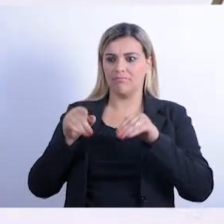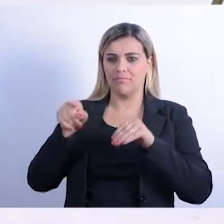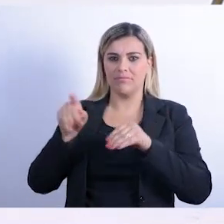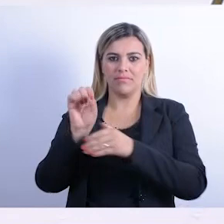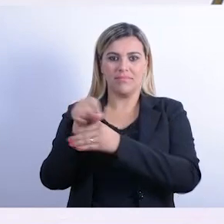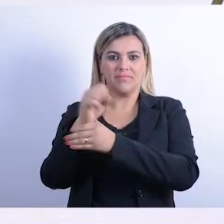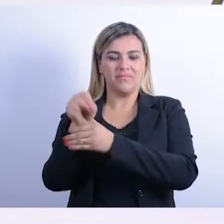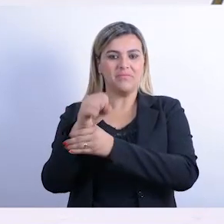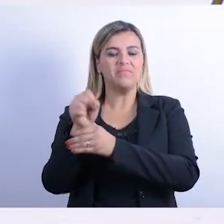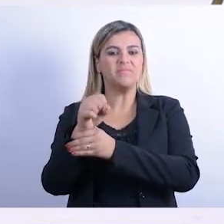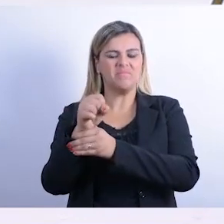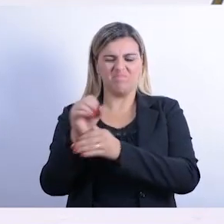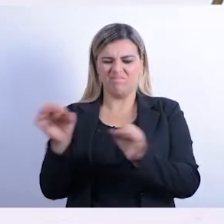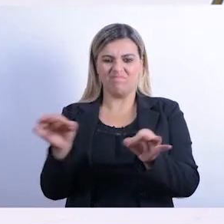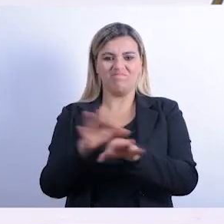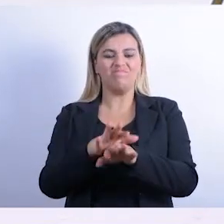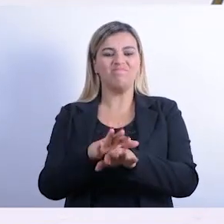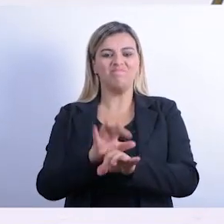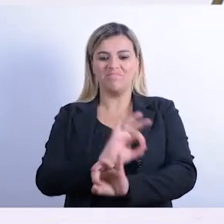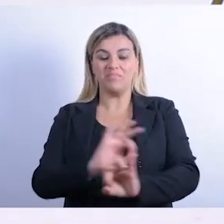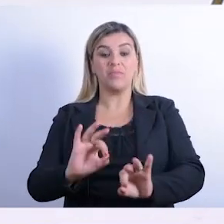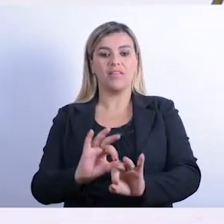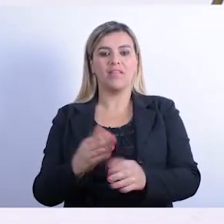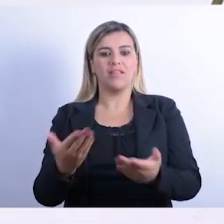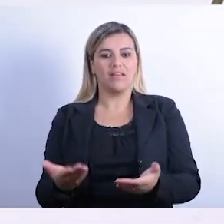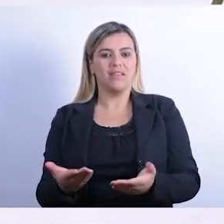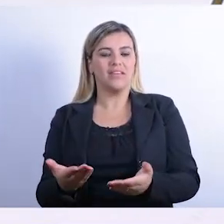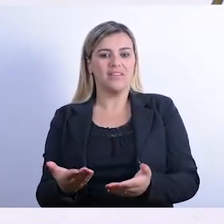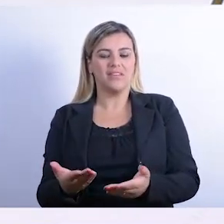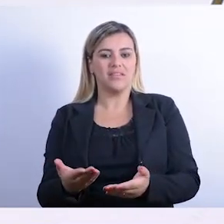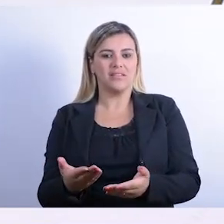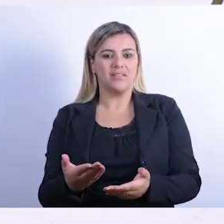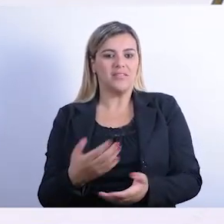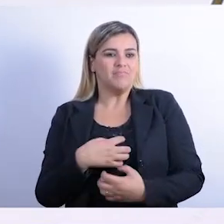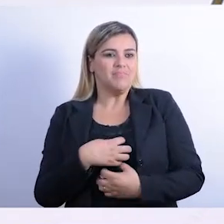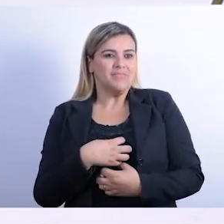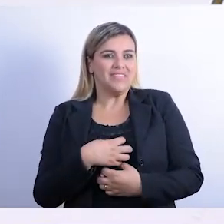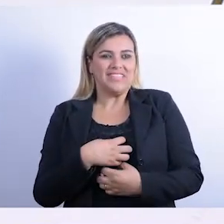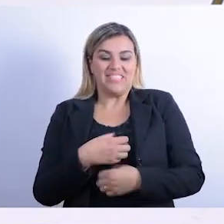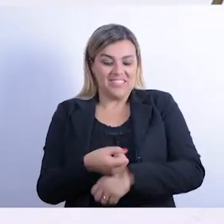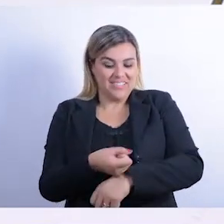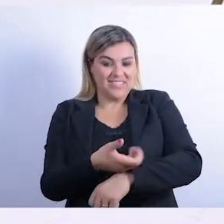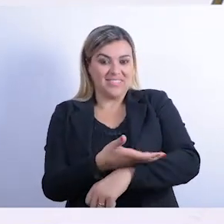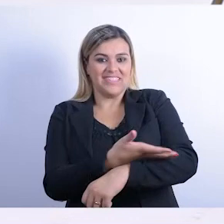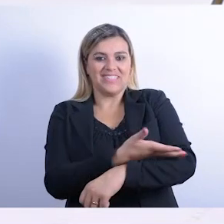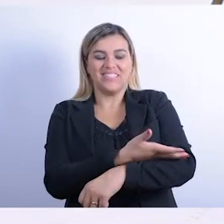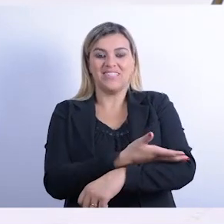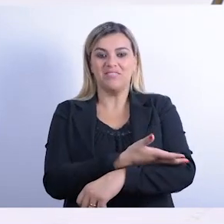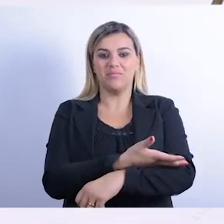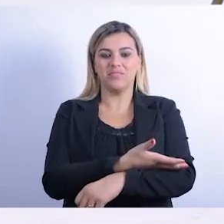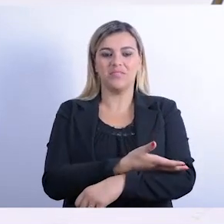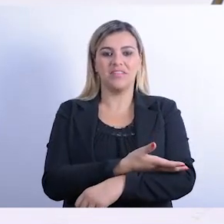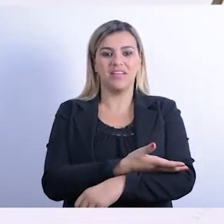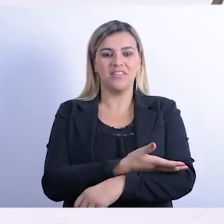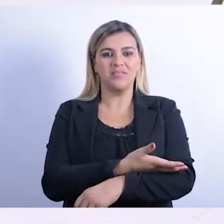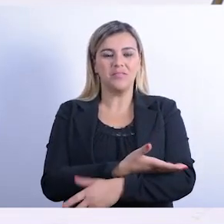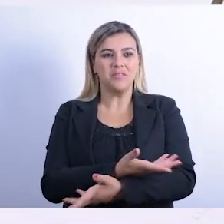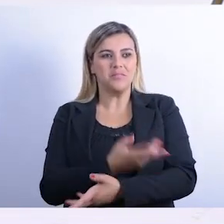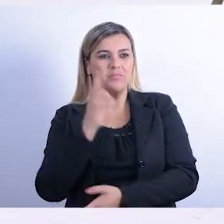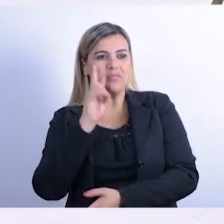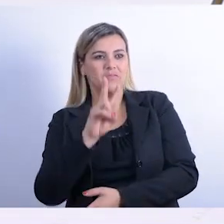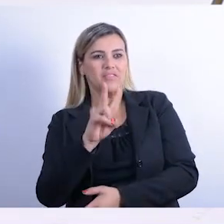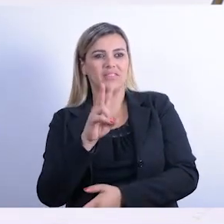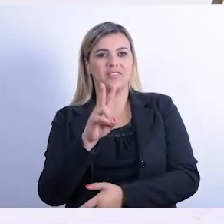para a fisioterapia, catapultou de uma maneira... Eu me sinto... Fico até arrepiado, que